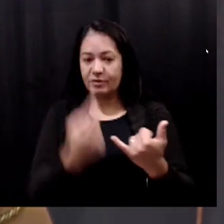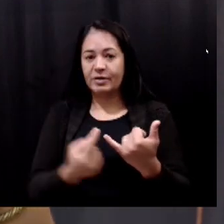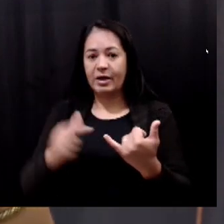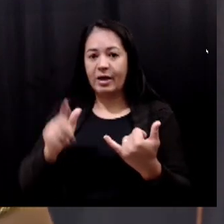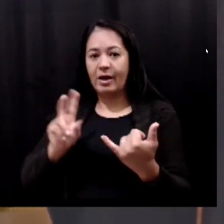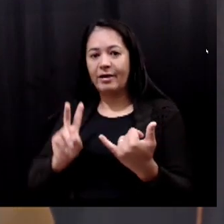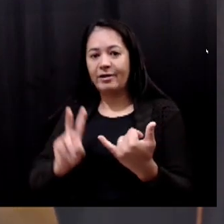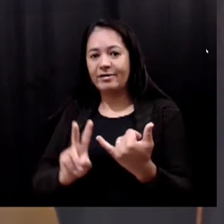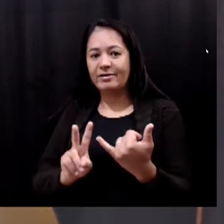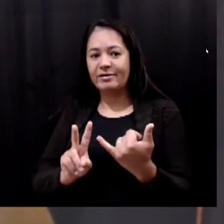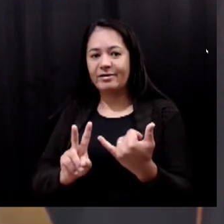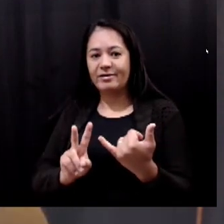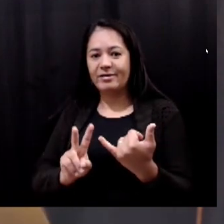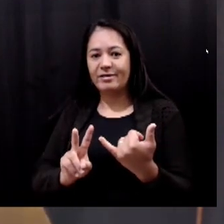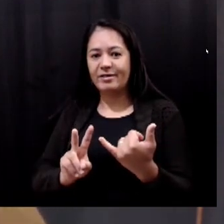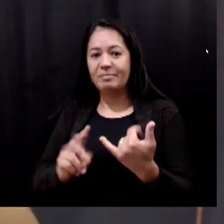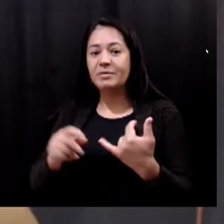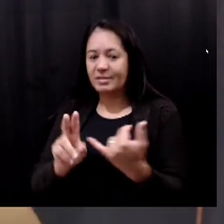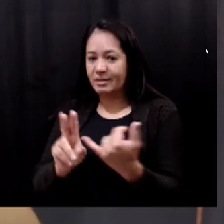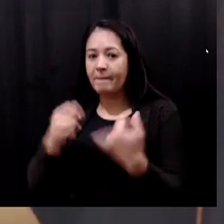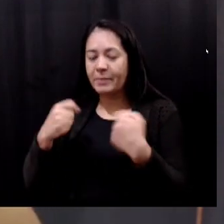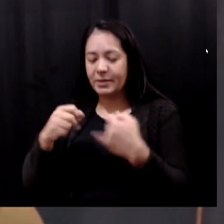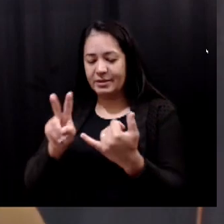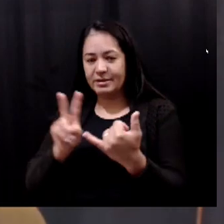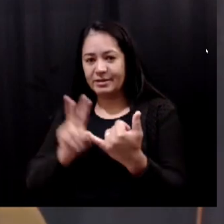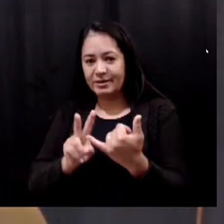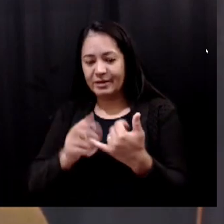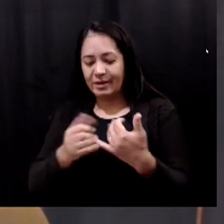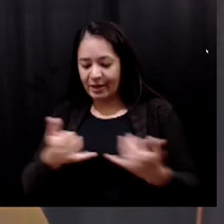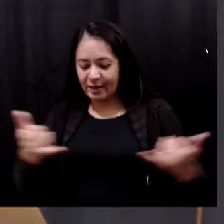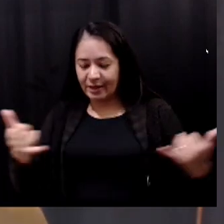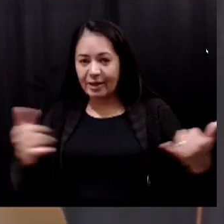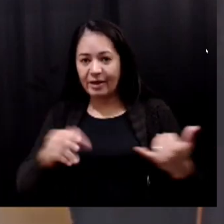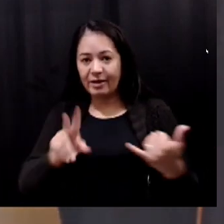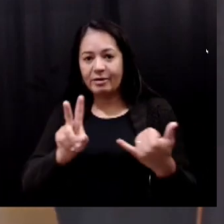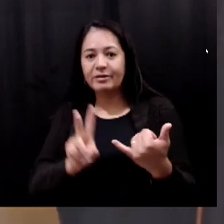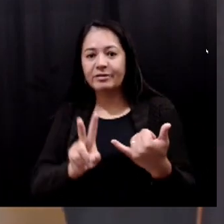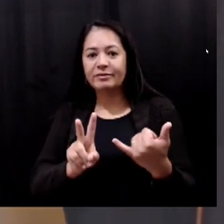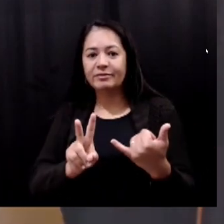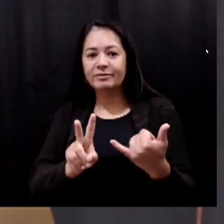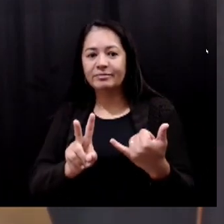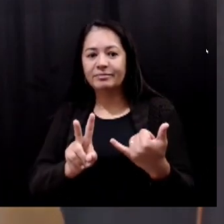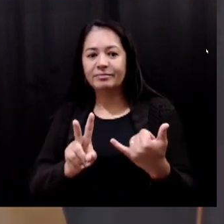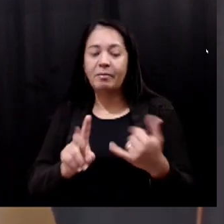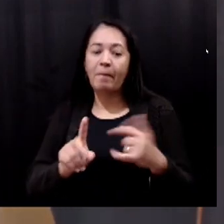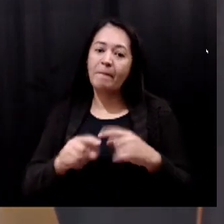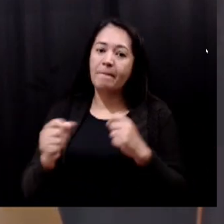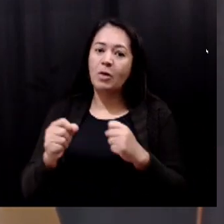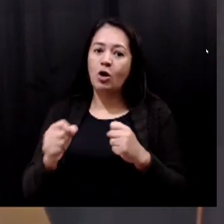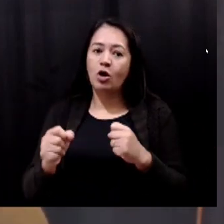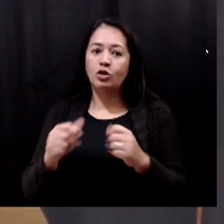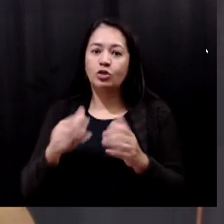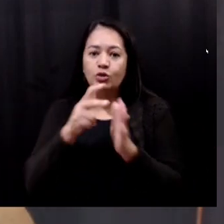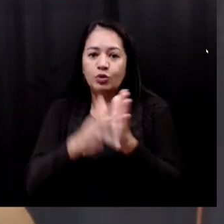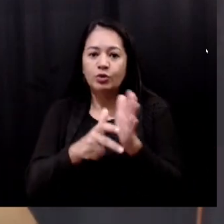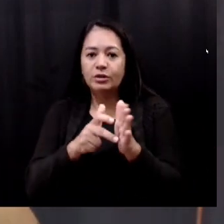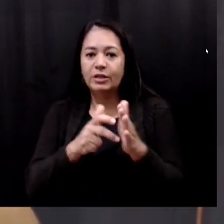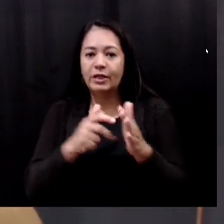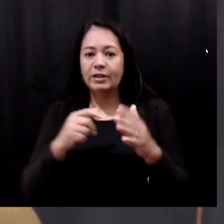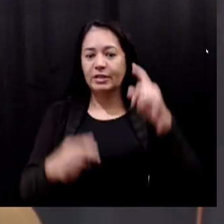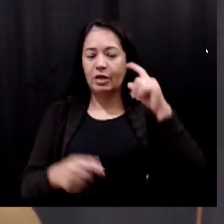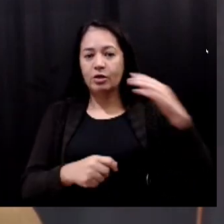no trilho do trem. Mas pode acontecer de o trem sugar a gente quando ele passar, né? O